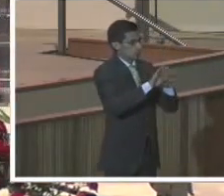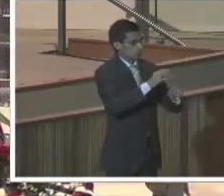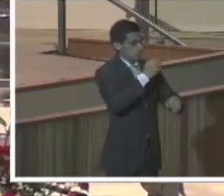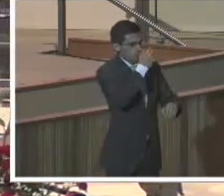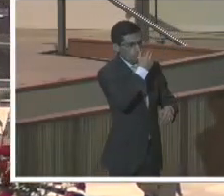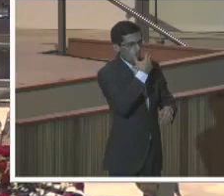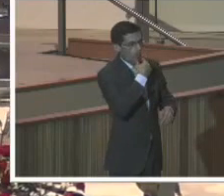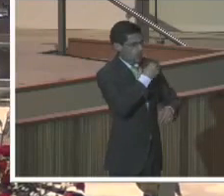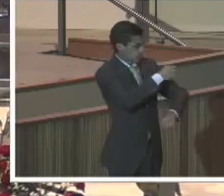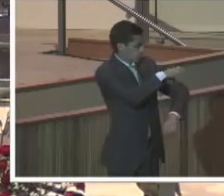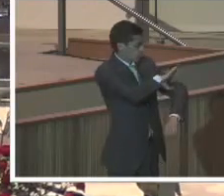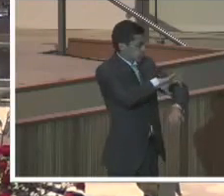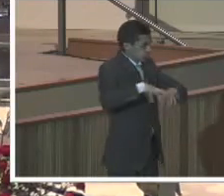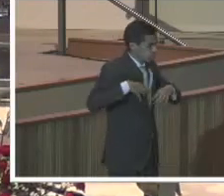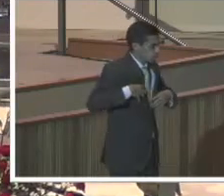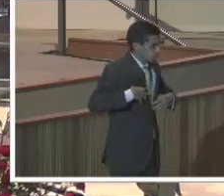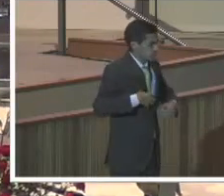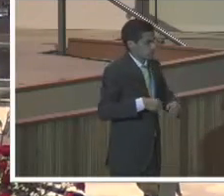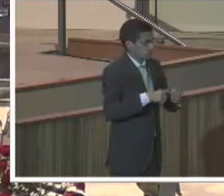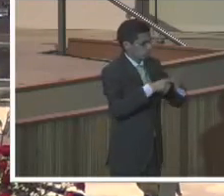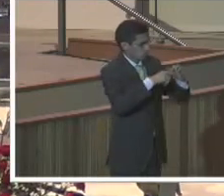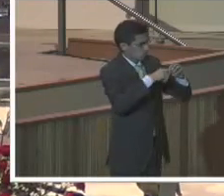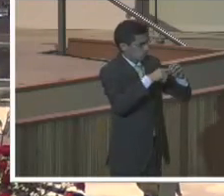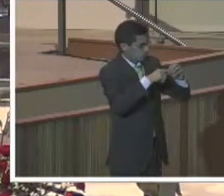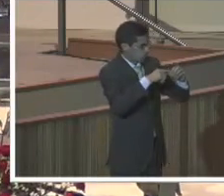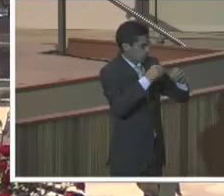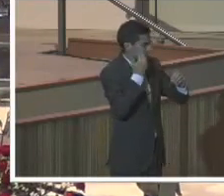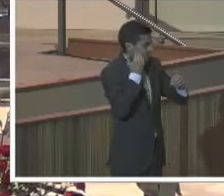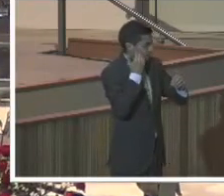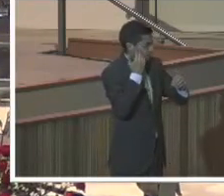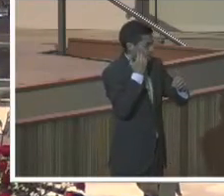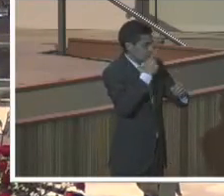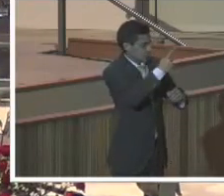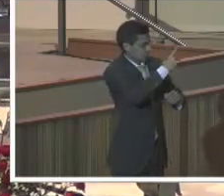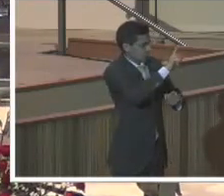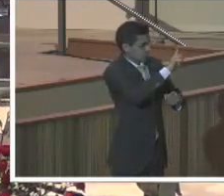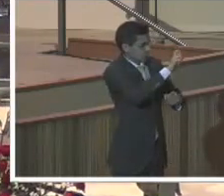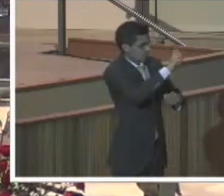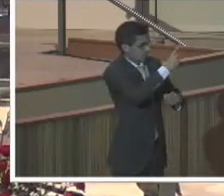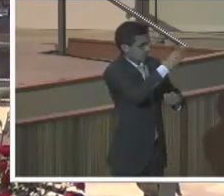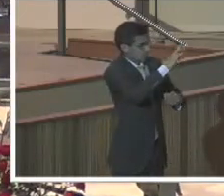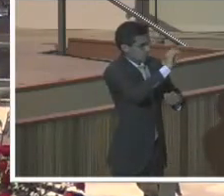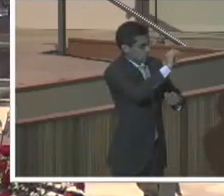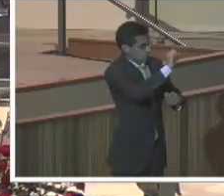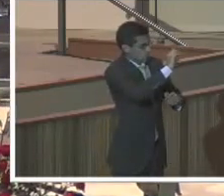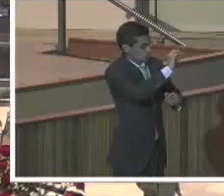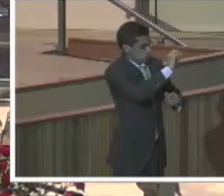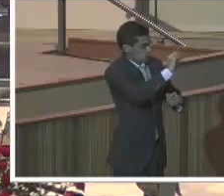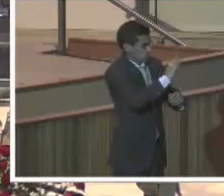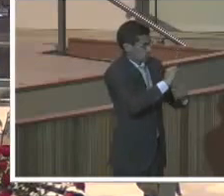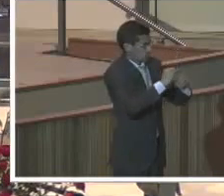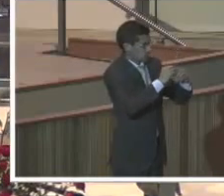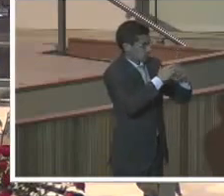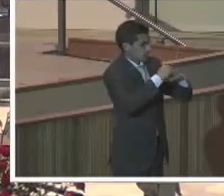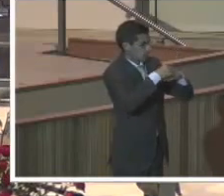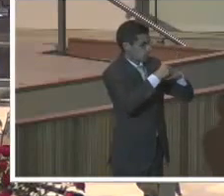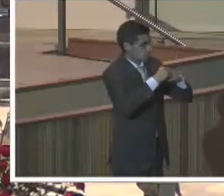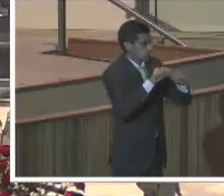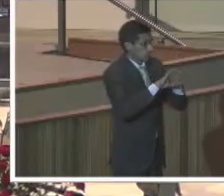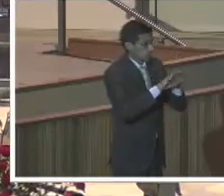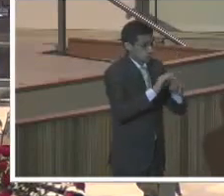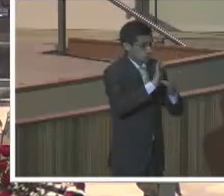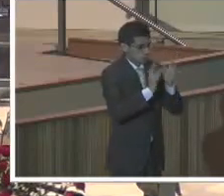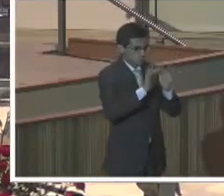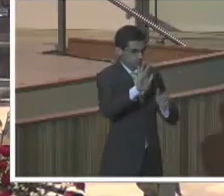todo mundo achava que era imundo, e por ser imundo aquilo era consequência de algum pecado. Há uma cura